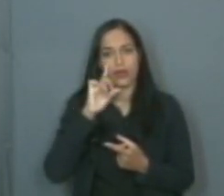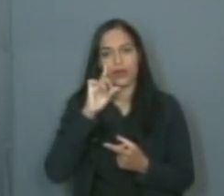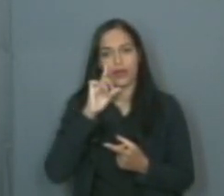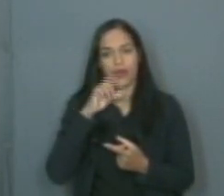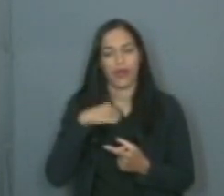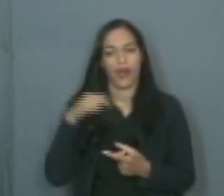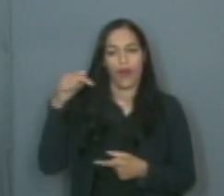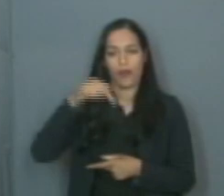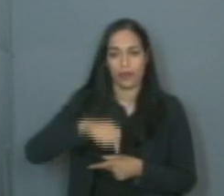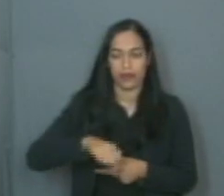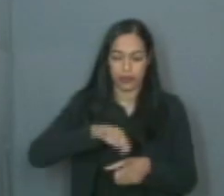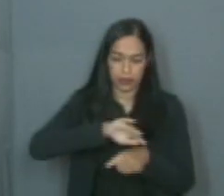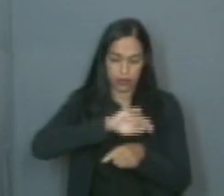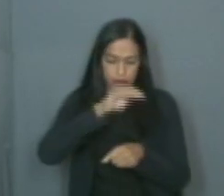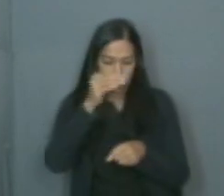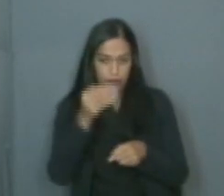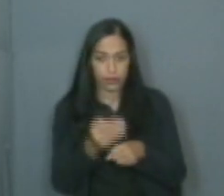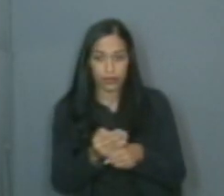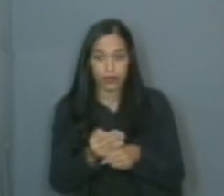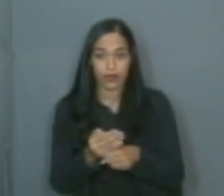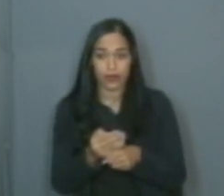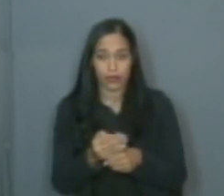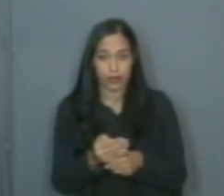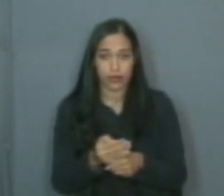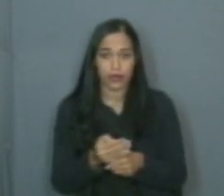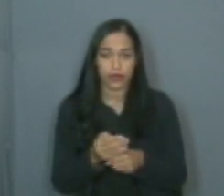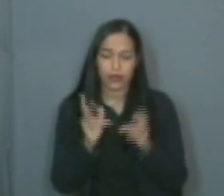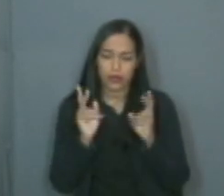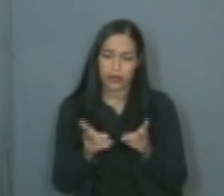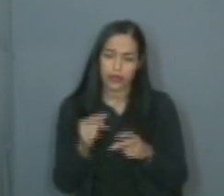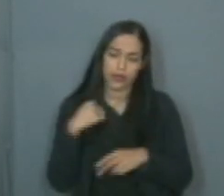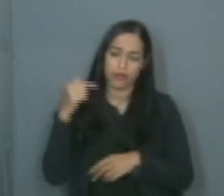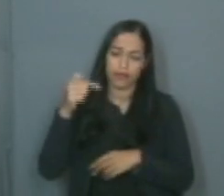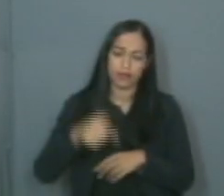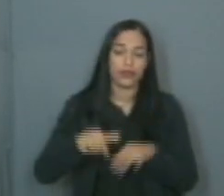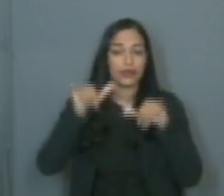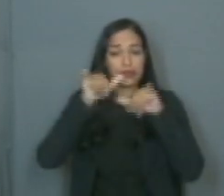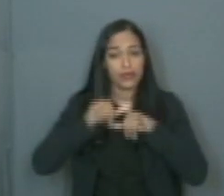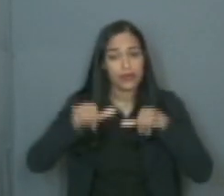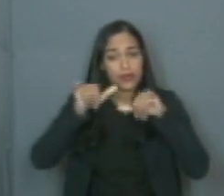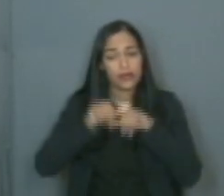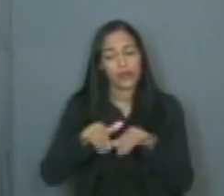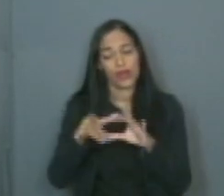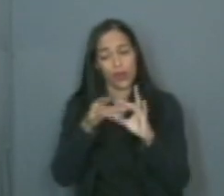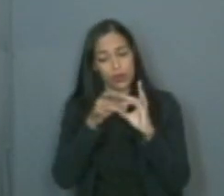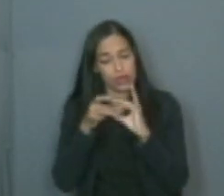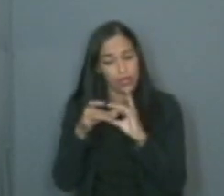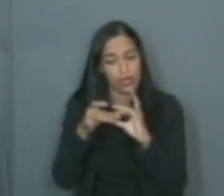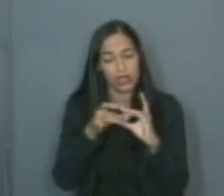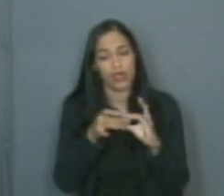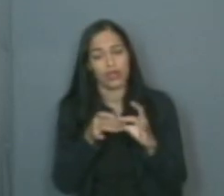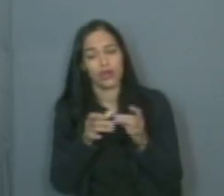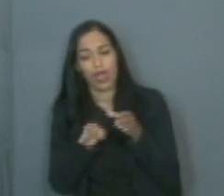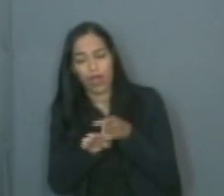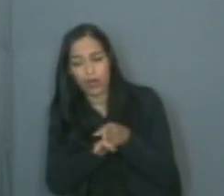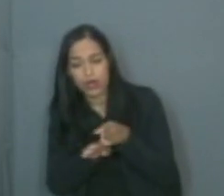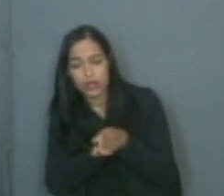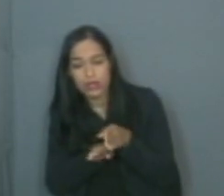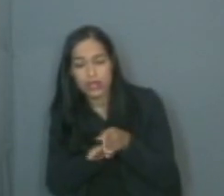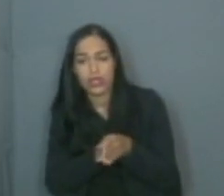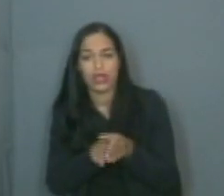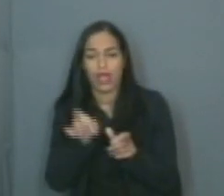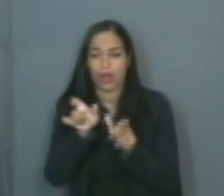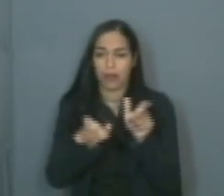eu chego nesta casa para pregar união. Pregar união, aconselhar